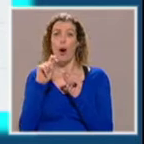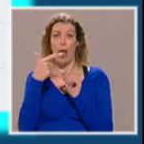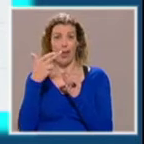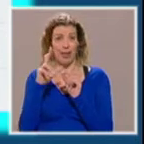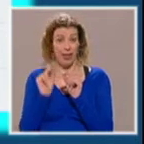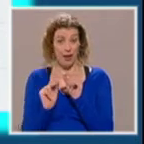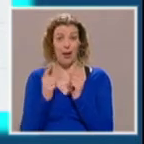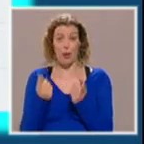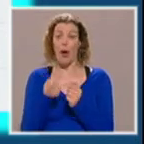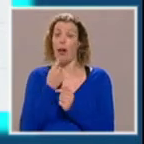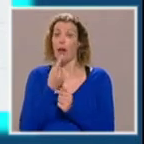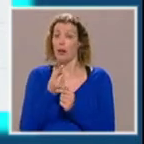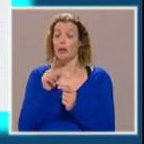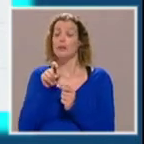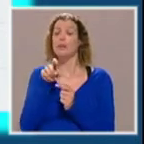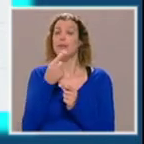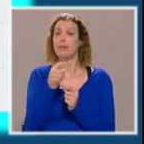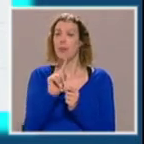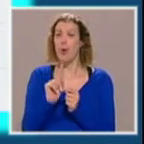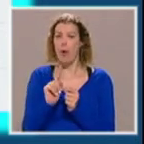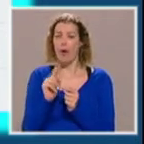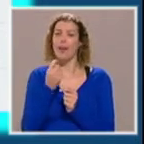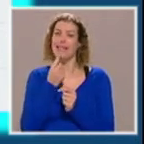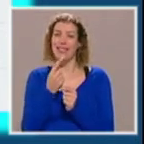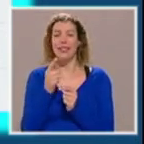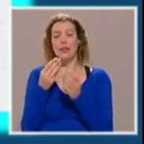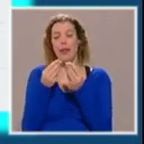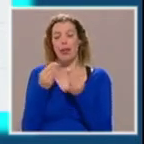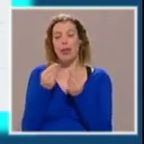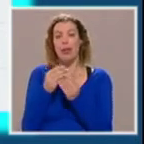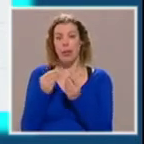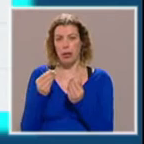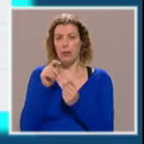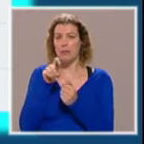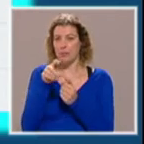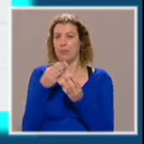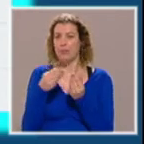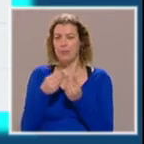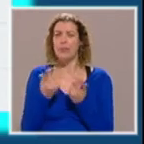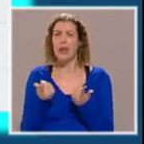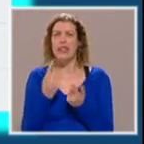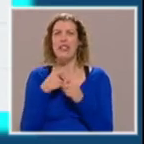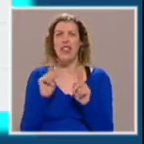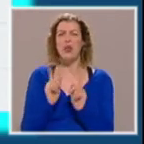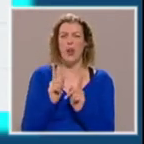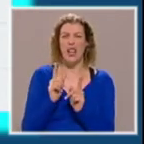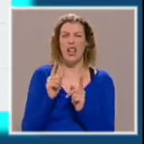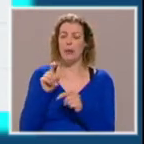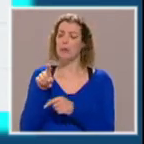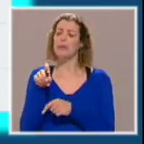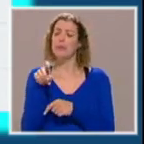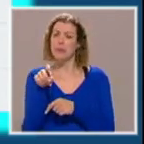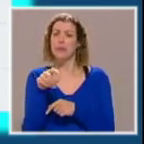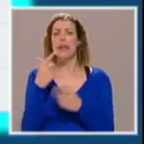se fala agora em espermatozoides, mas fala-se em esperma. Vamos já tentar perceber qual é então a diferença entre